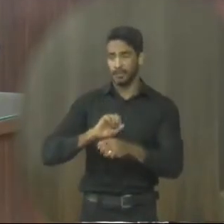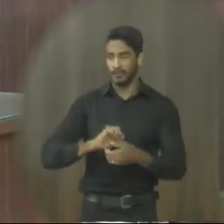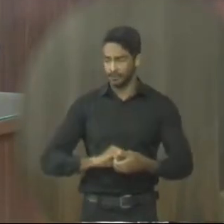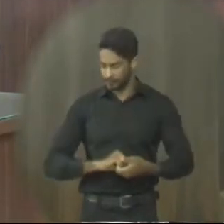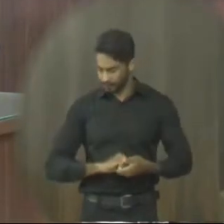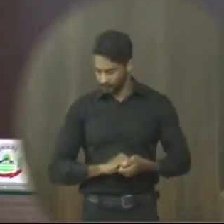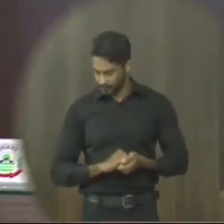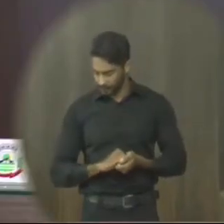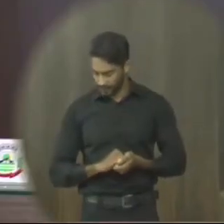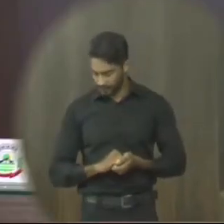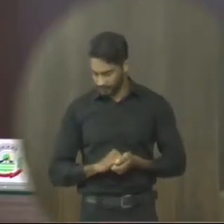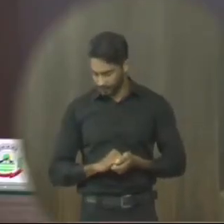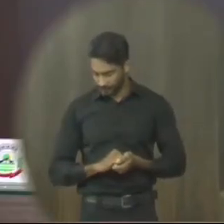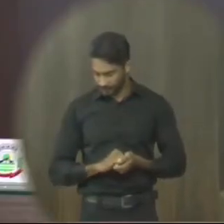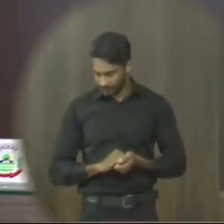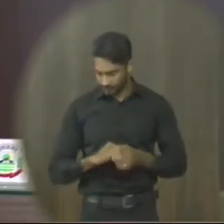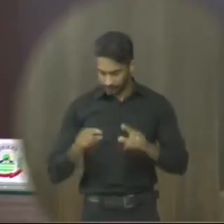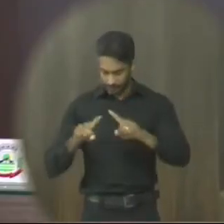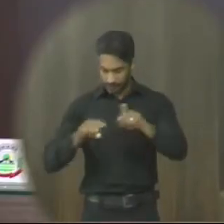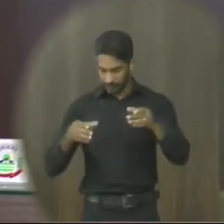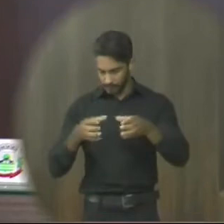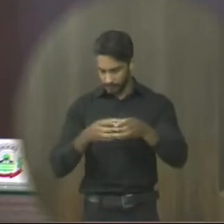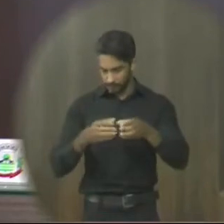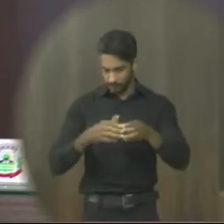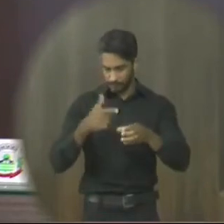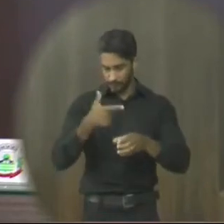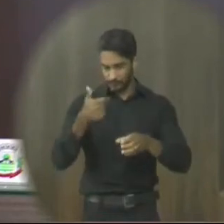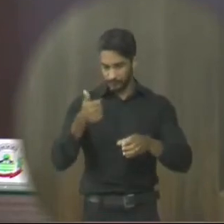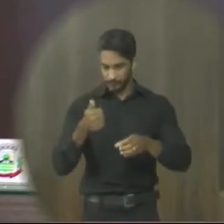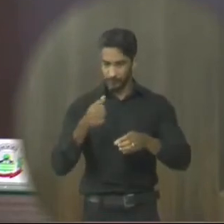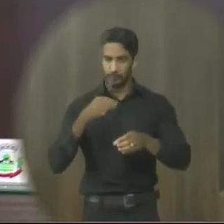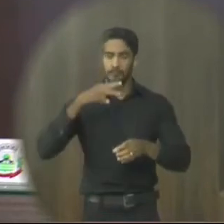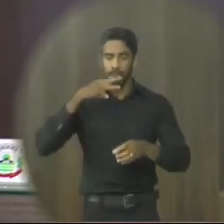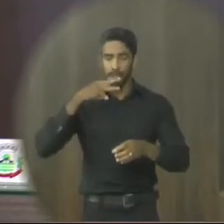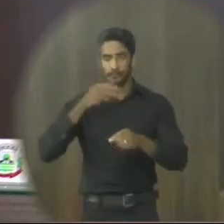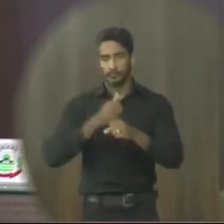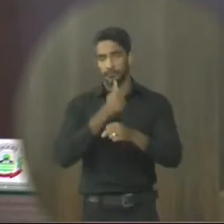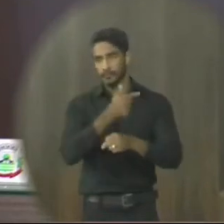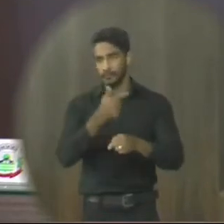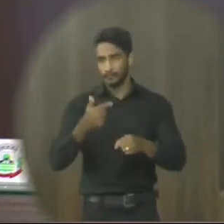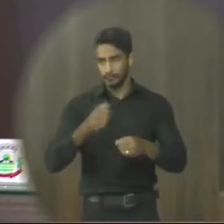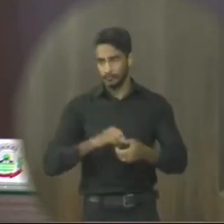sanção. Sala de Comissão, 21 de